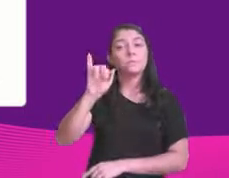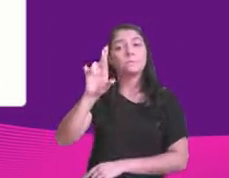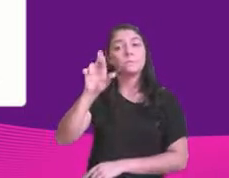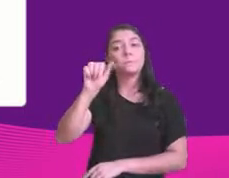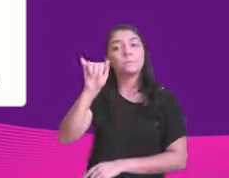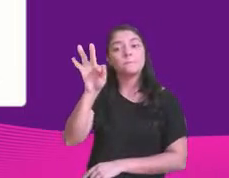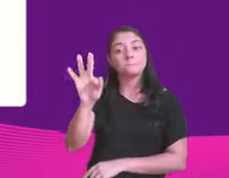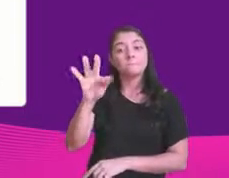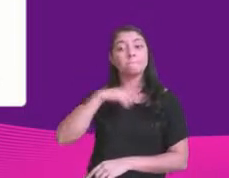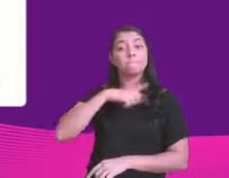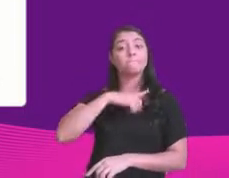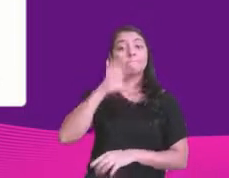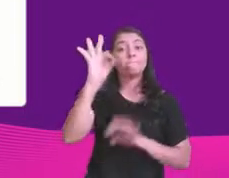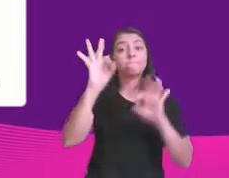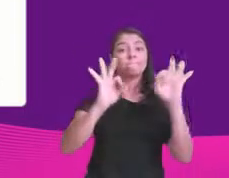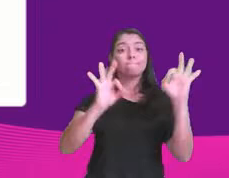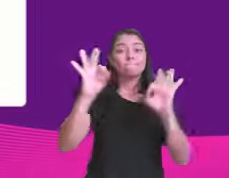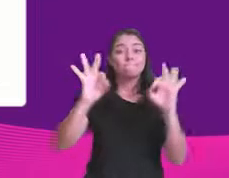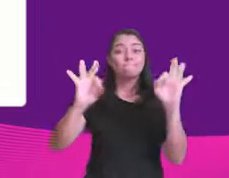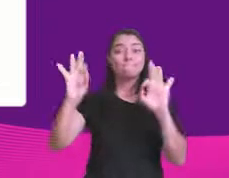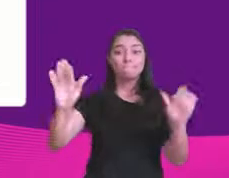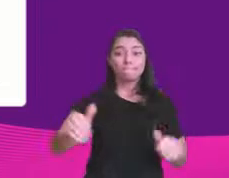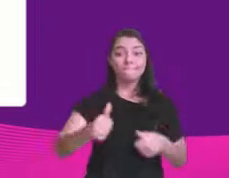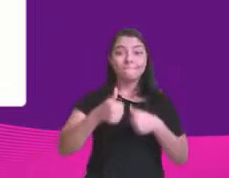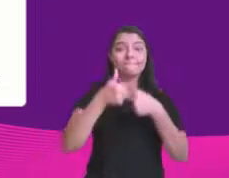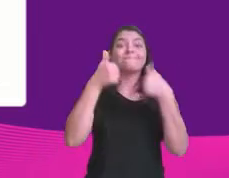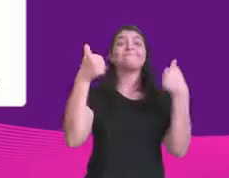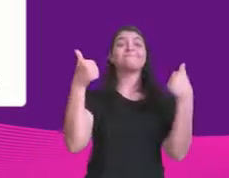melhor quando você tem, então, alteração de BRAF e associa